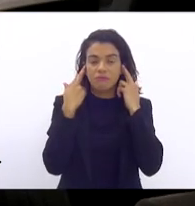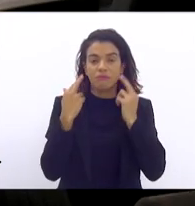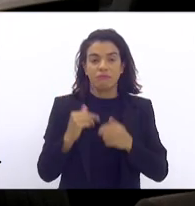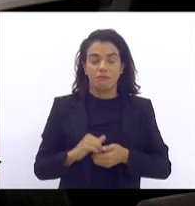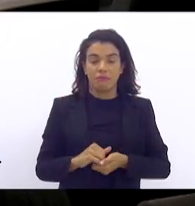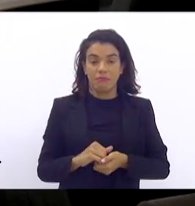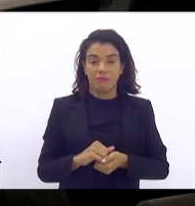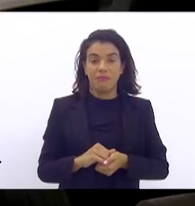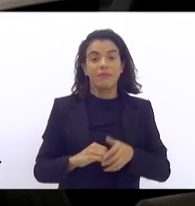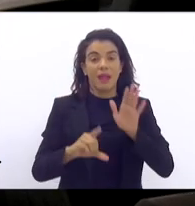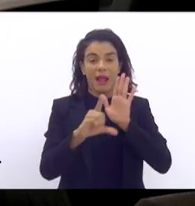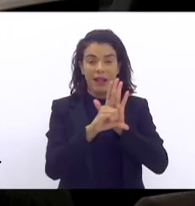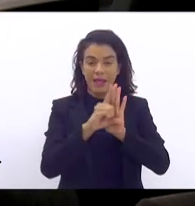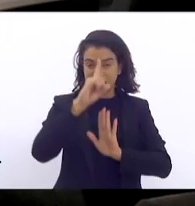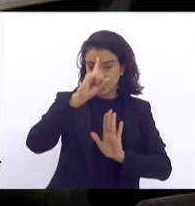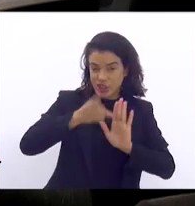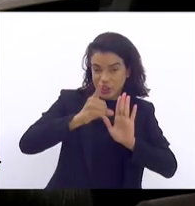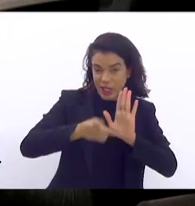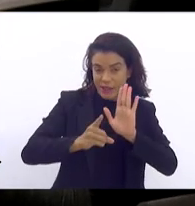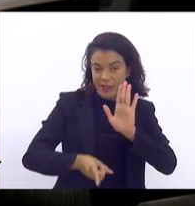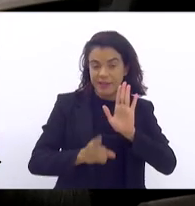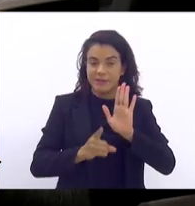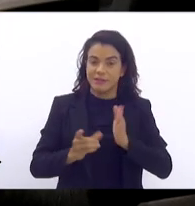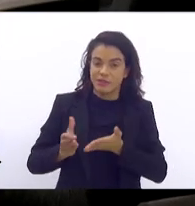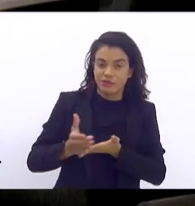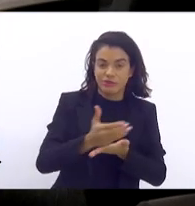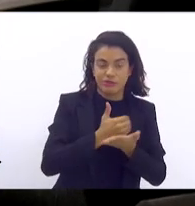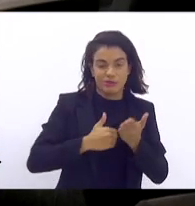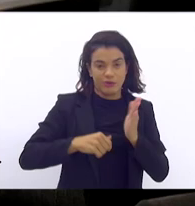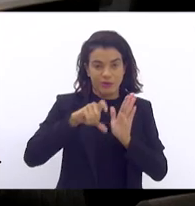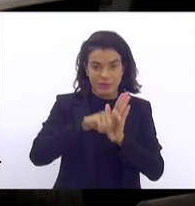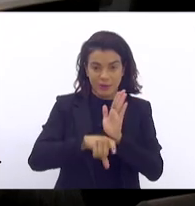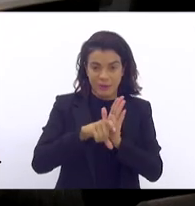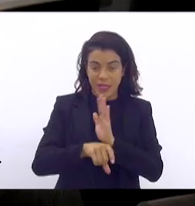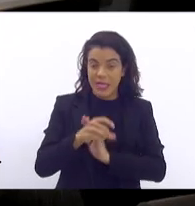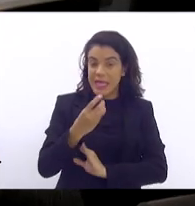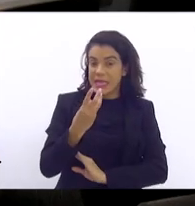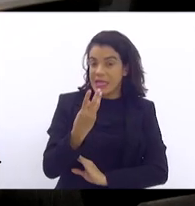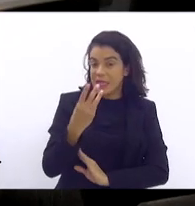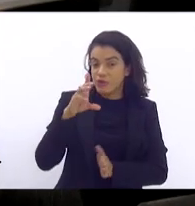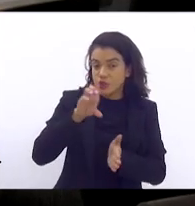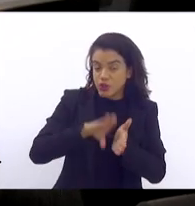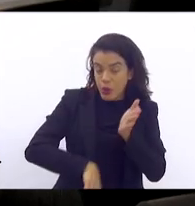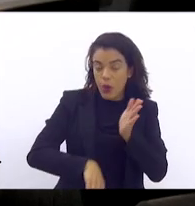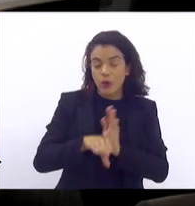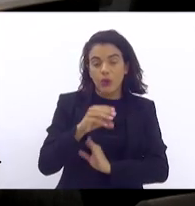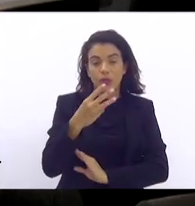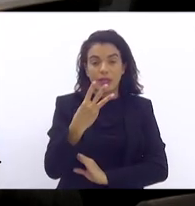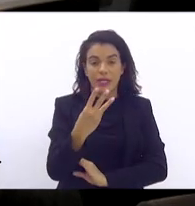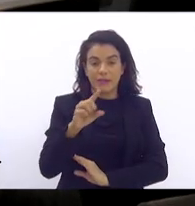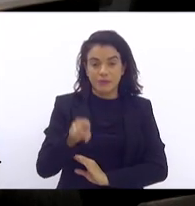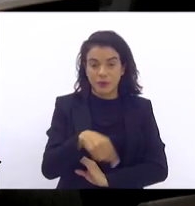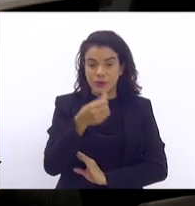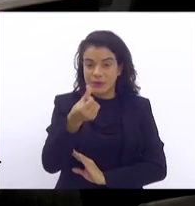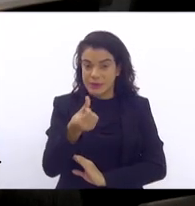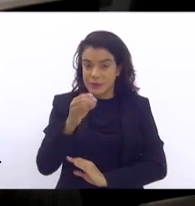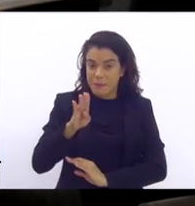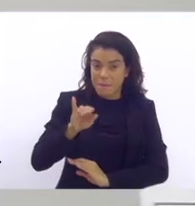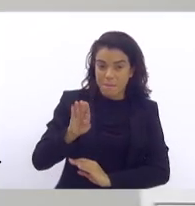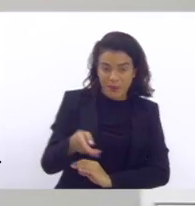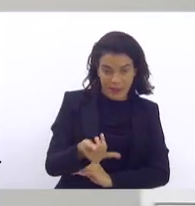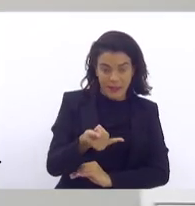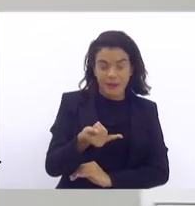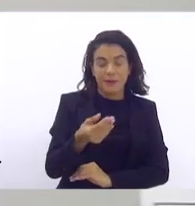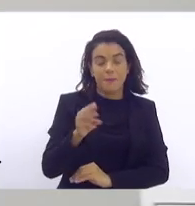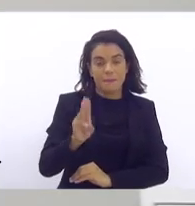na LDO que nós aprovamos para o ano que vem um de casamento de 3.6 B entre receita e despesa E aí